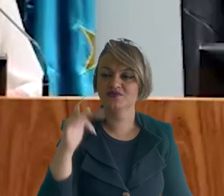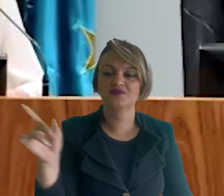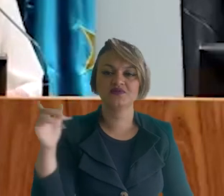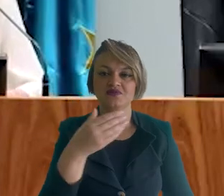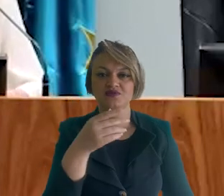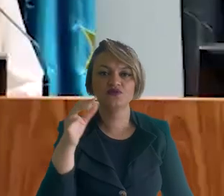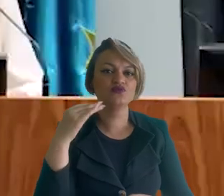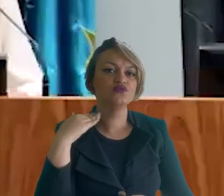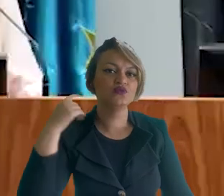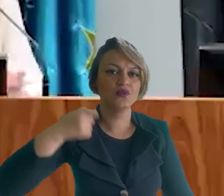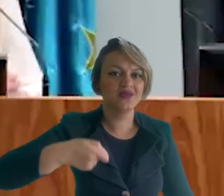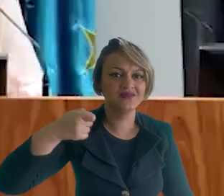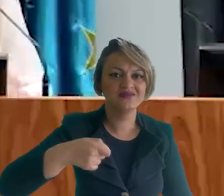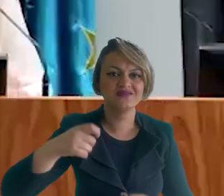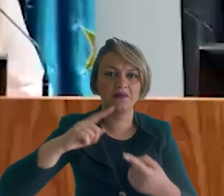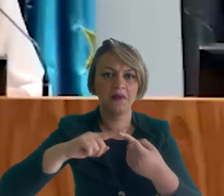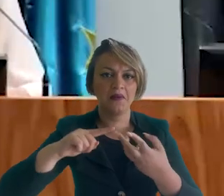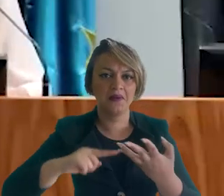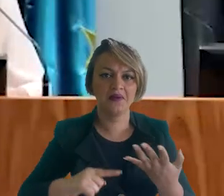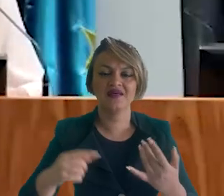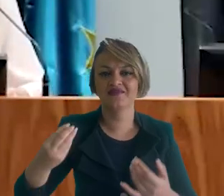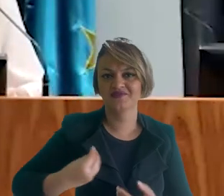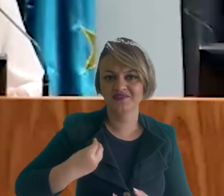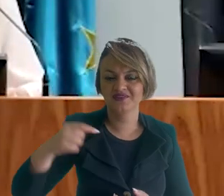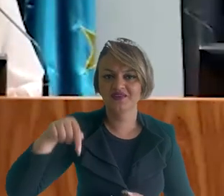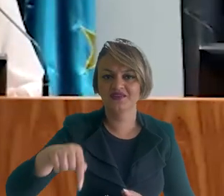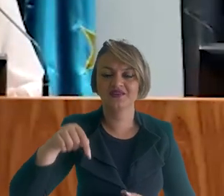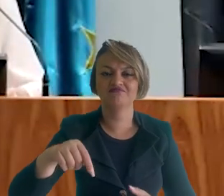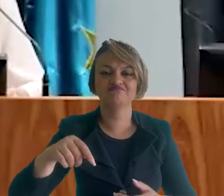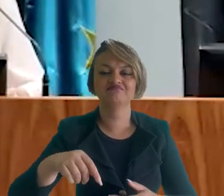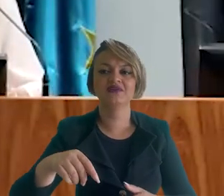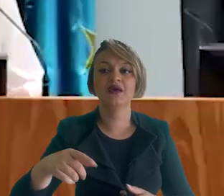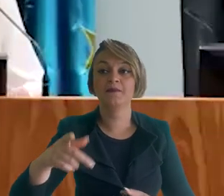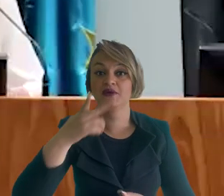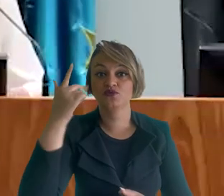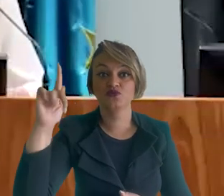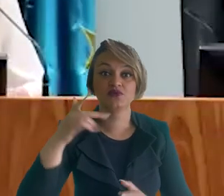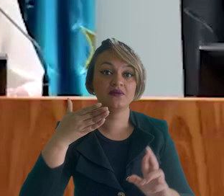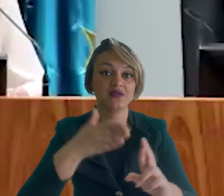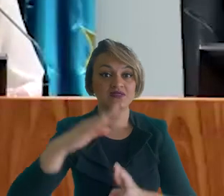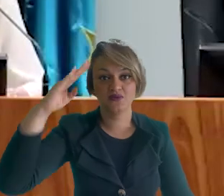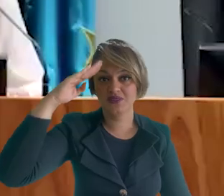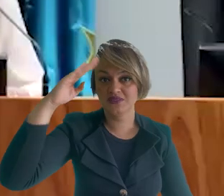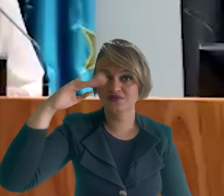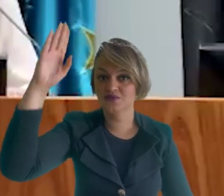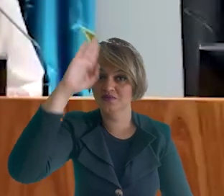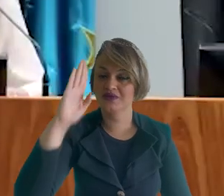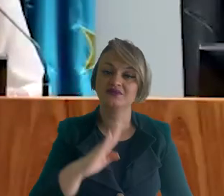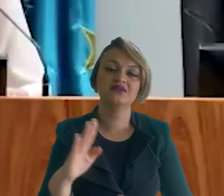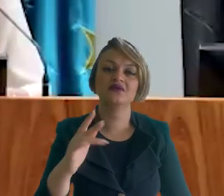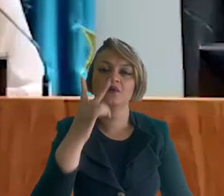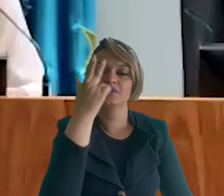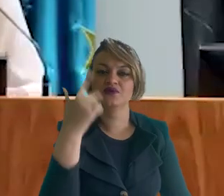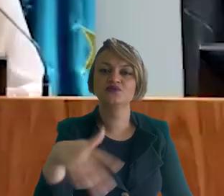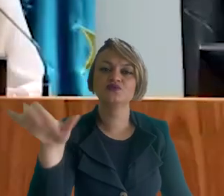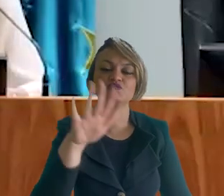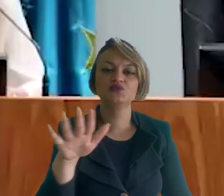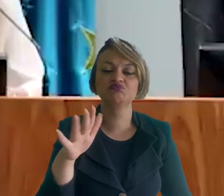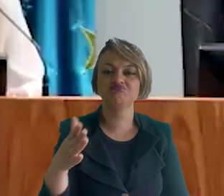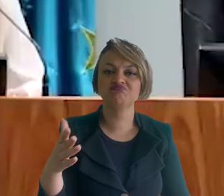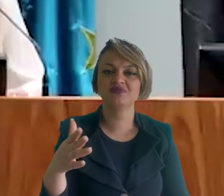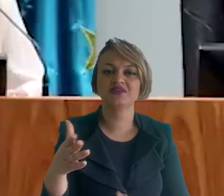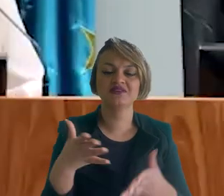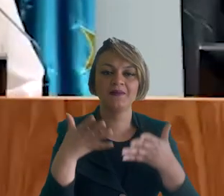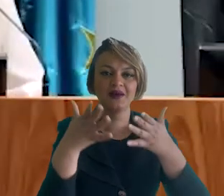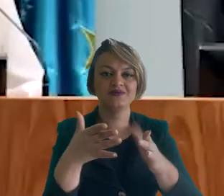juízes gloriosos aqui integrantes do nosso exército brasileiro presente também todos os participantes pela via da